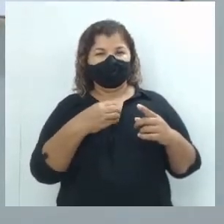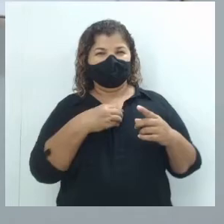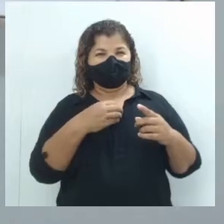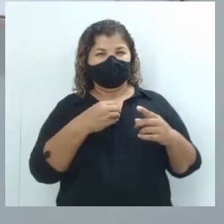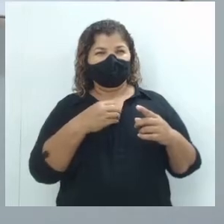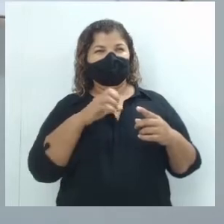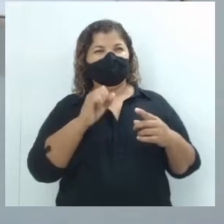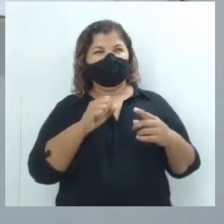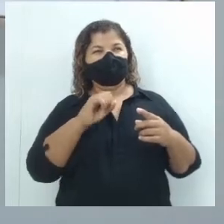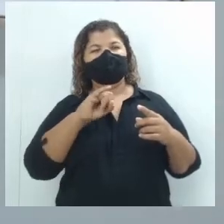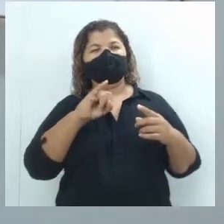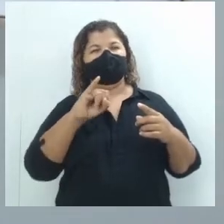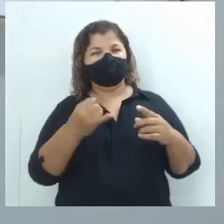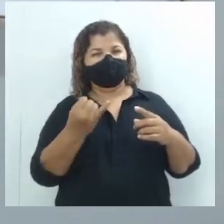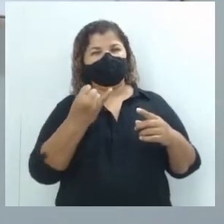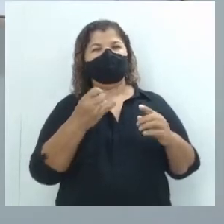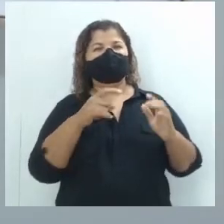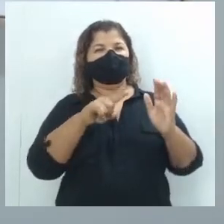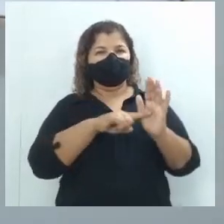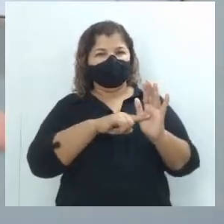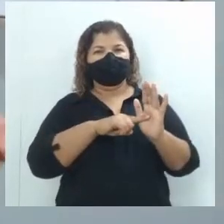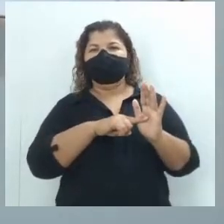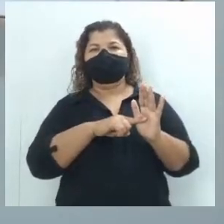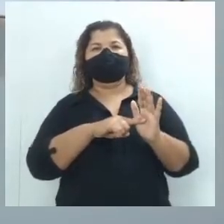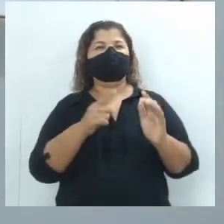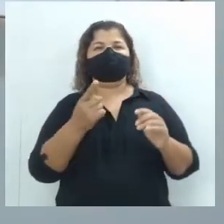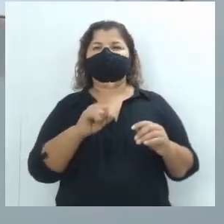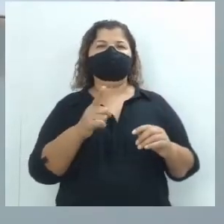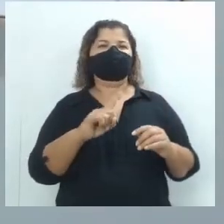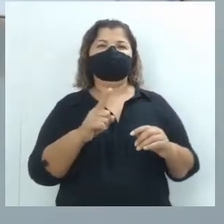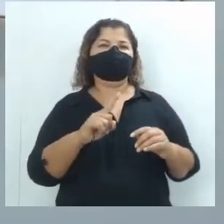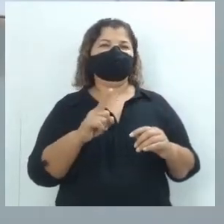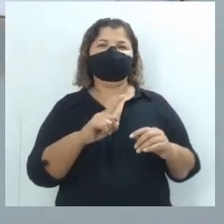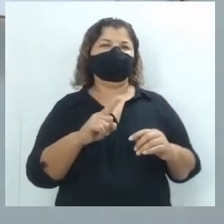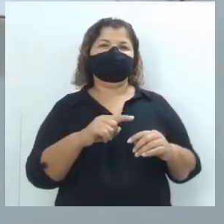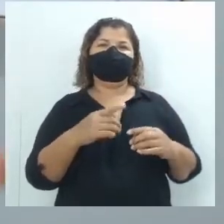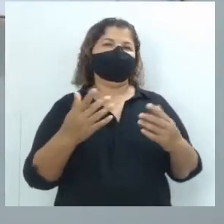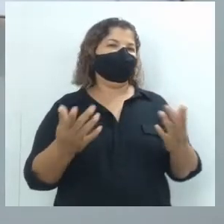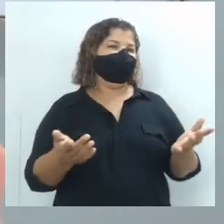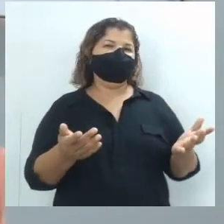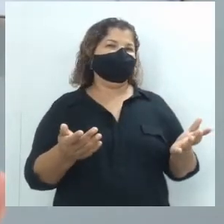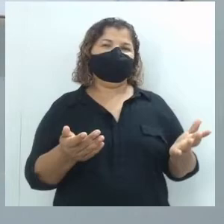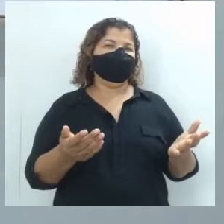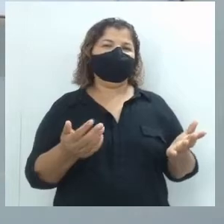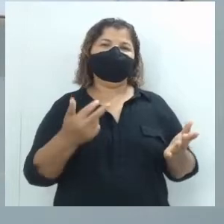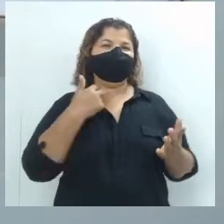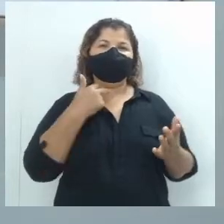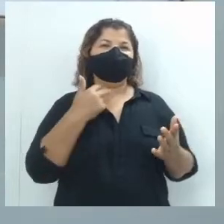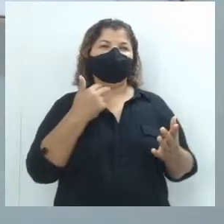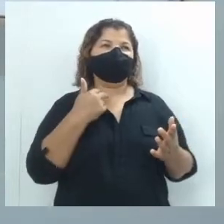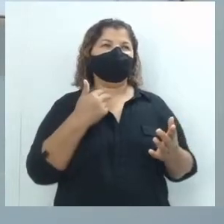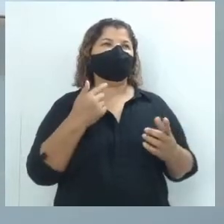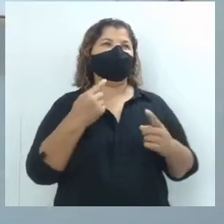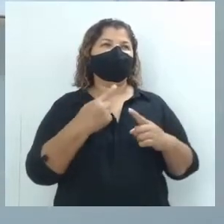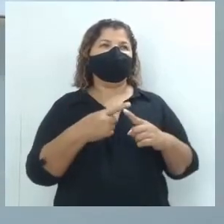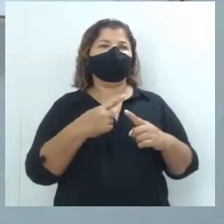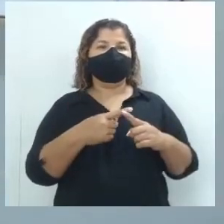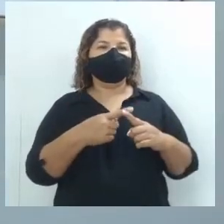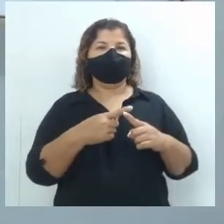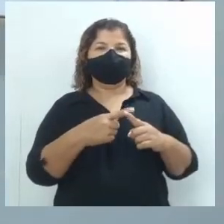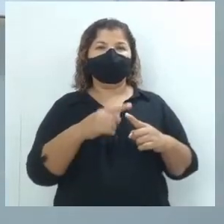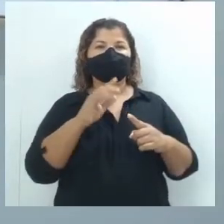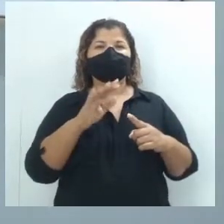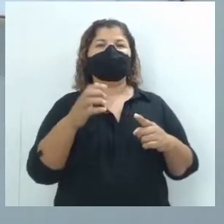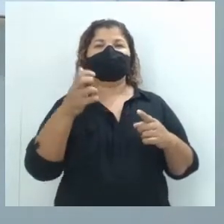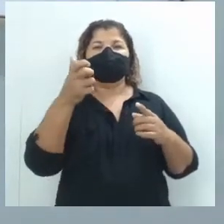podem aproveitar esse RNA negativo? Não. Por que eles não podem aproveitar esse RNA negativo? Ei, eu disse no começo